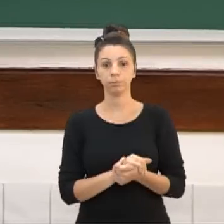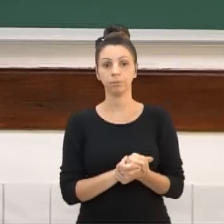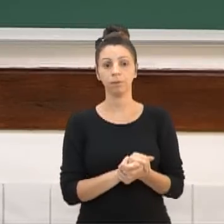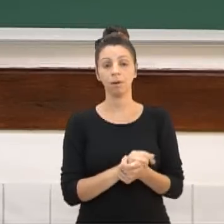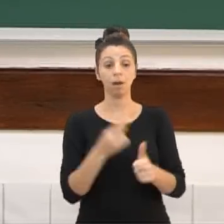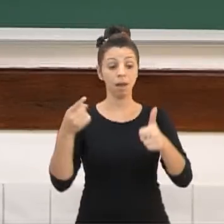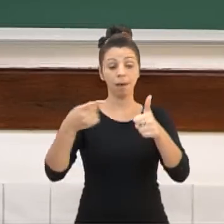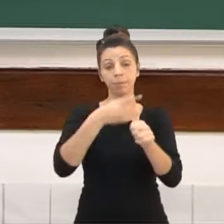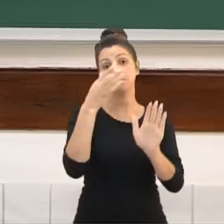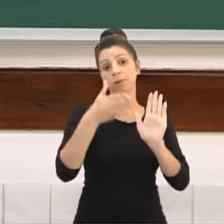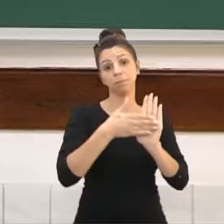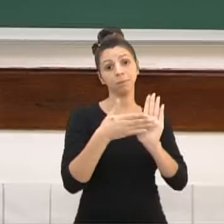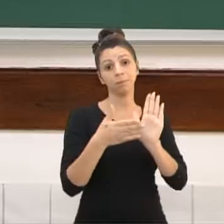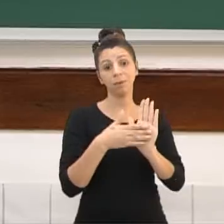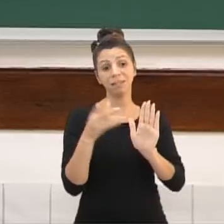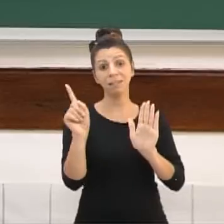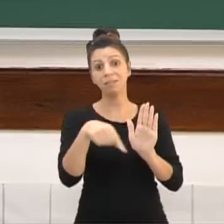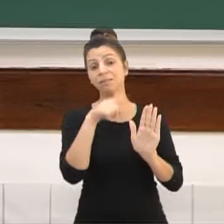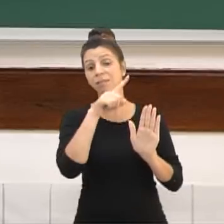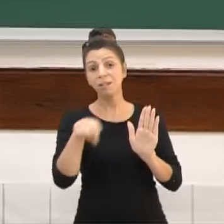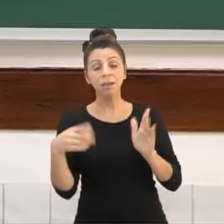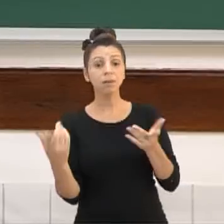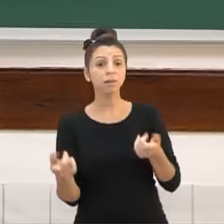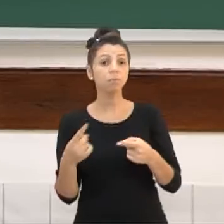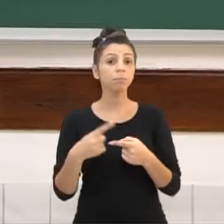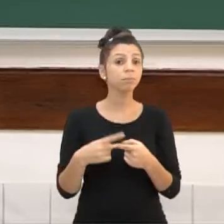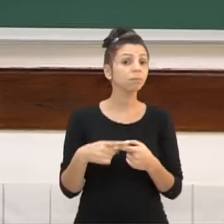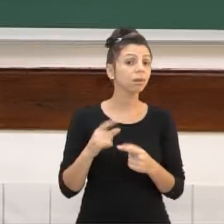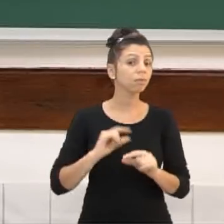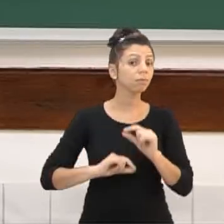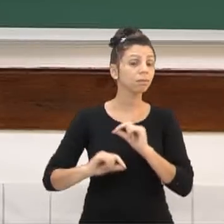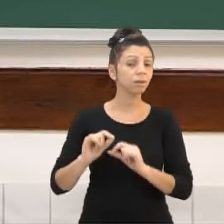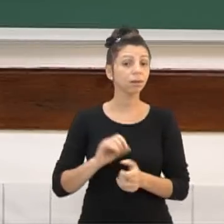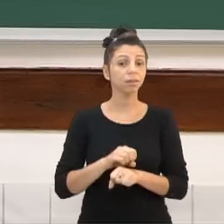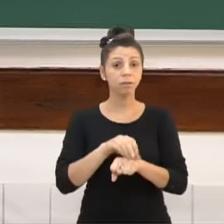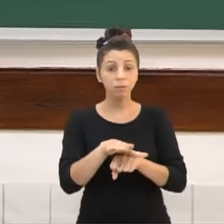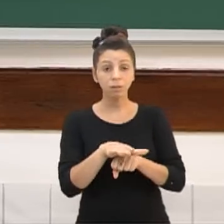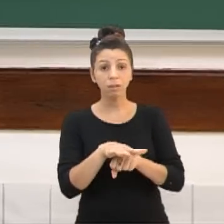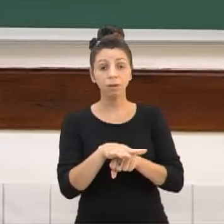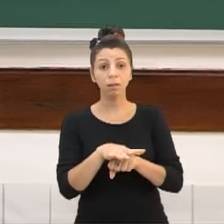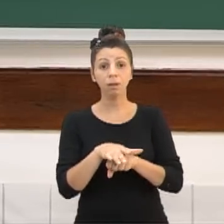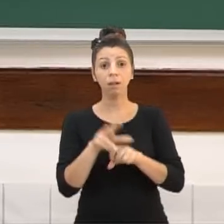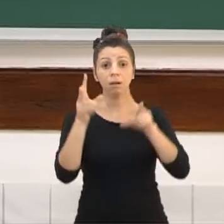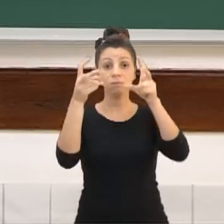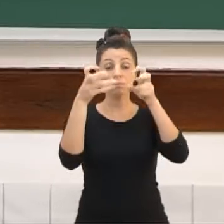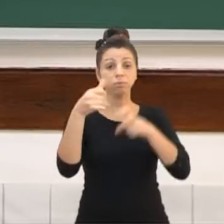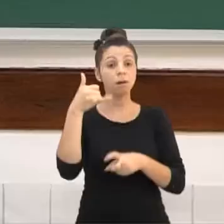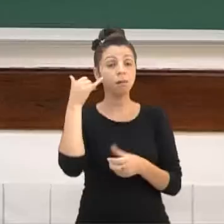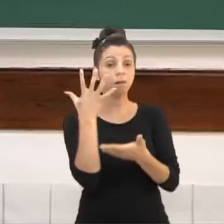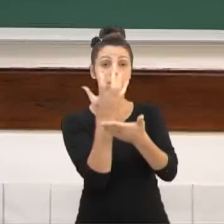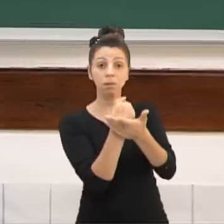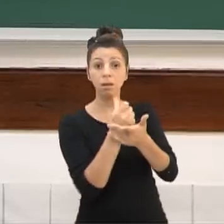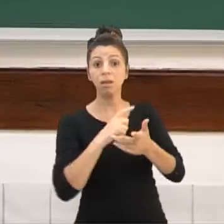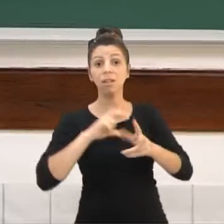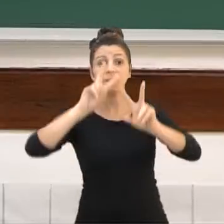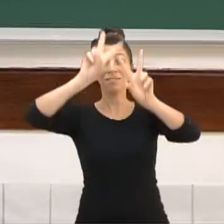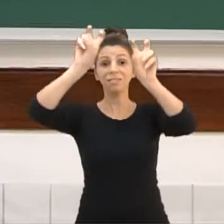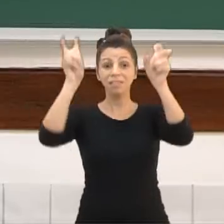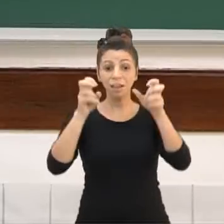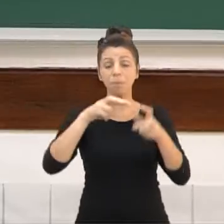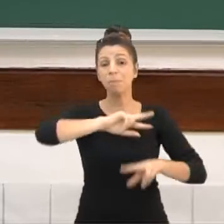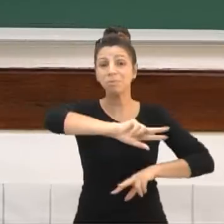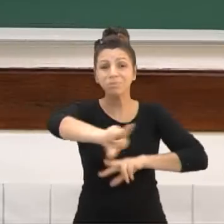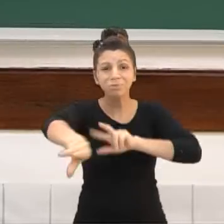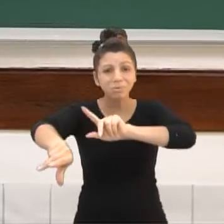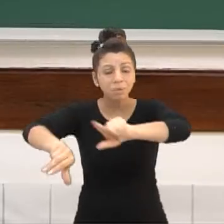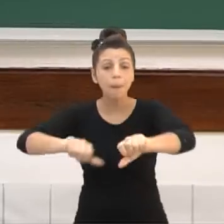teria como estar correta, né? Porque o que eu havia falado? Que o podcast ele pode abordar diversos assuntos, né? Então